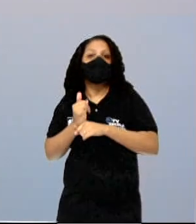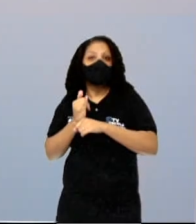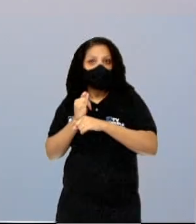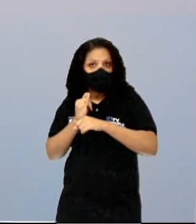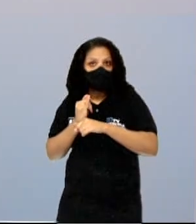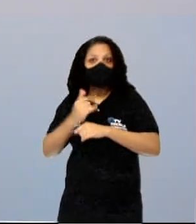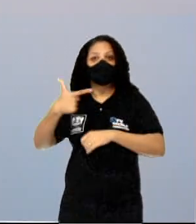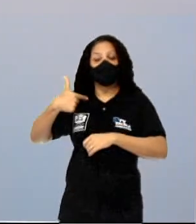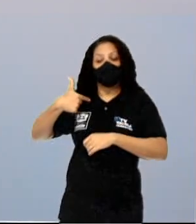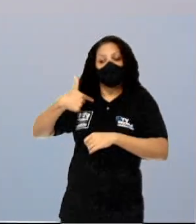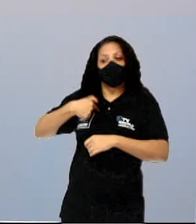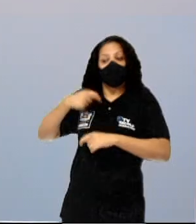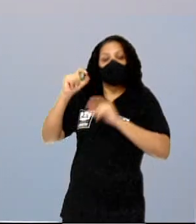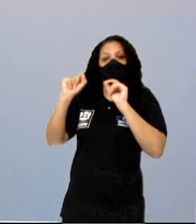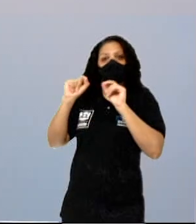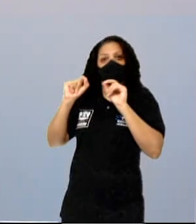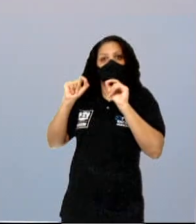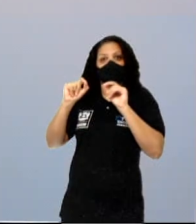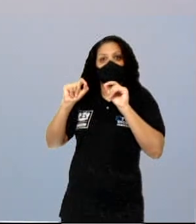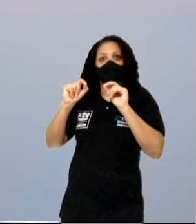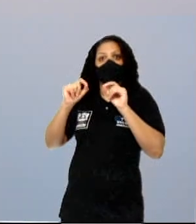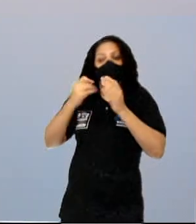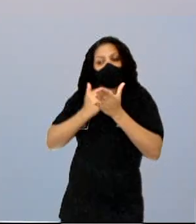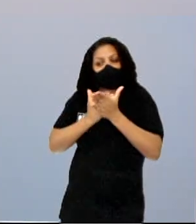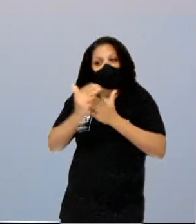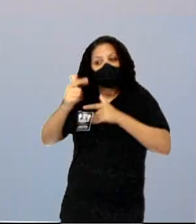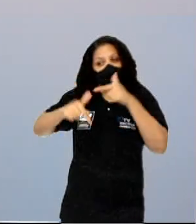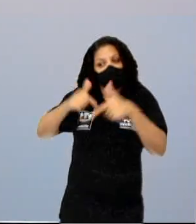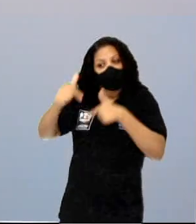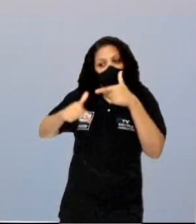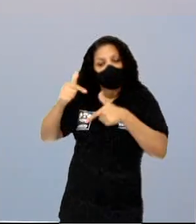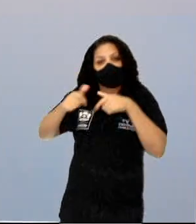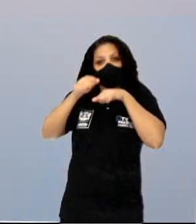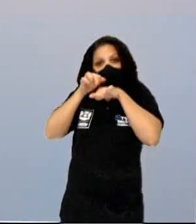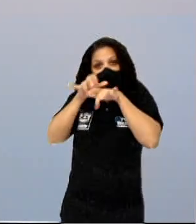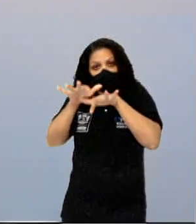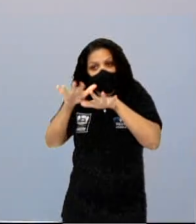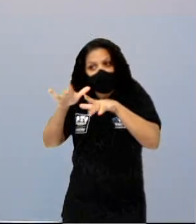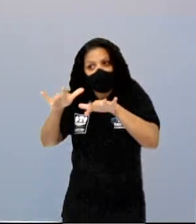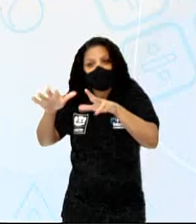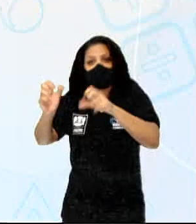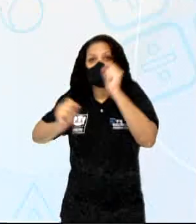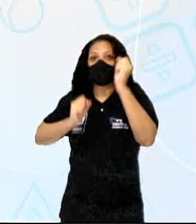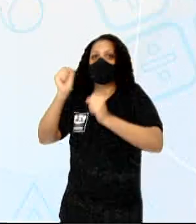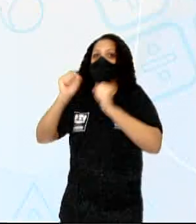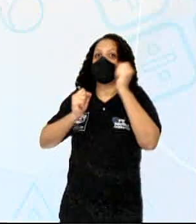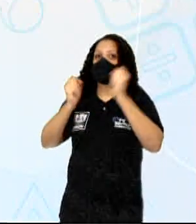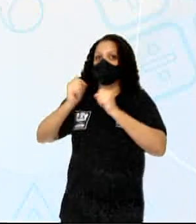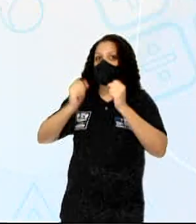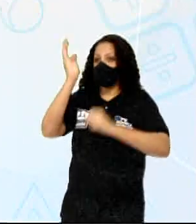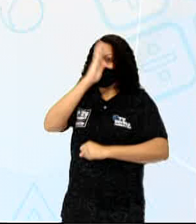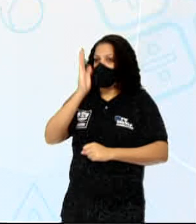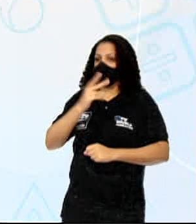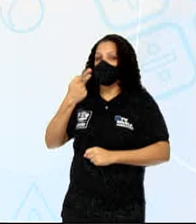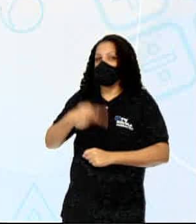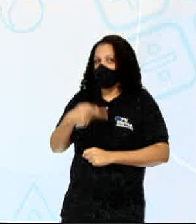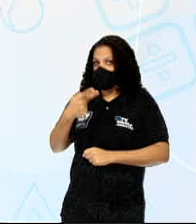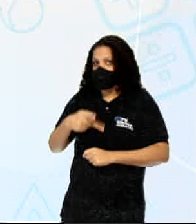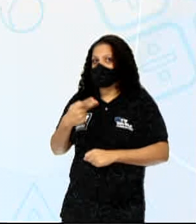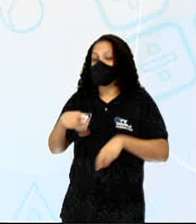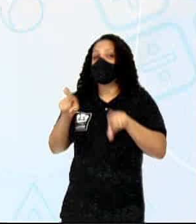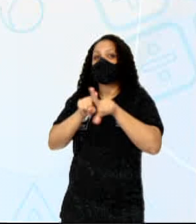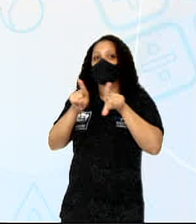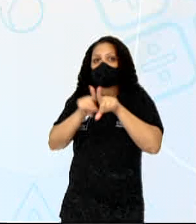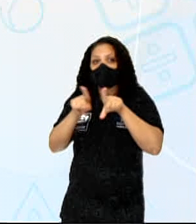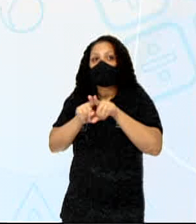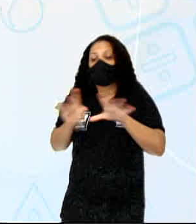desenvolver a nossa indústria nacional, certo? Principalmente com a chamada indústria de base. Vem-se embora para o slide. Ó, o governo também estimulou